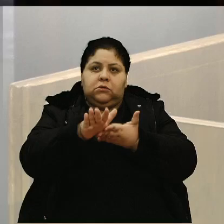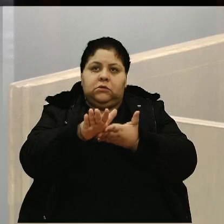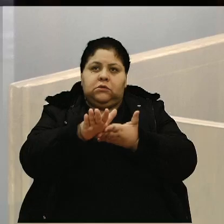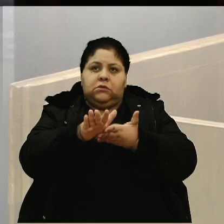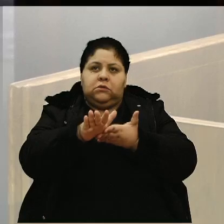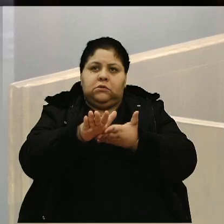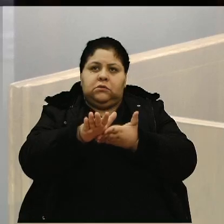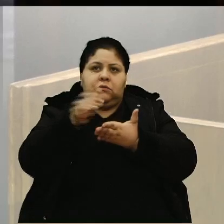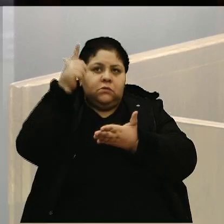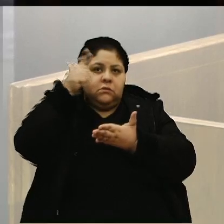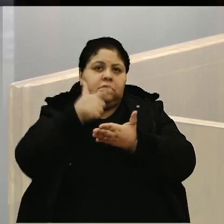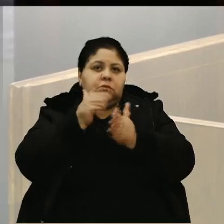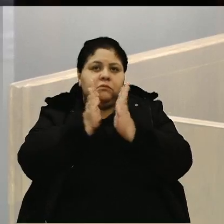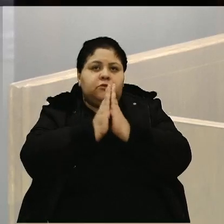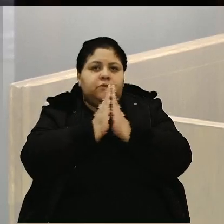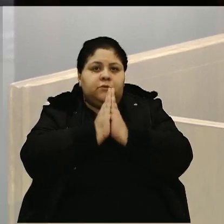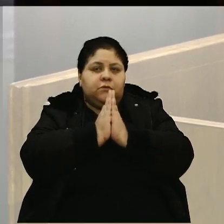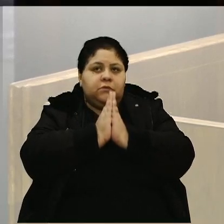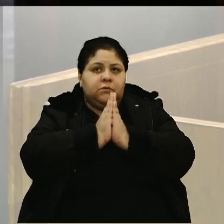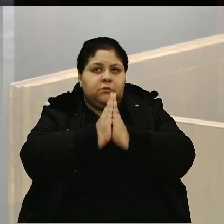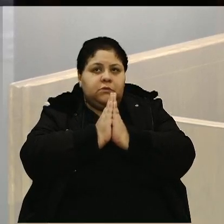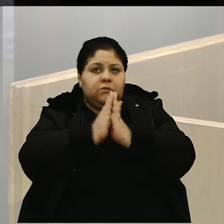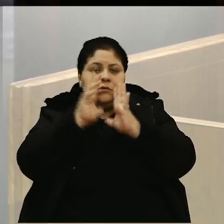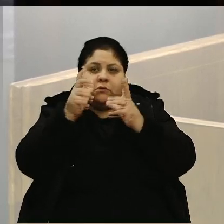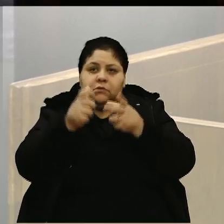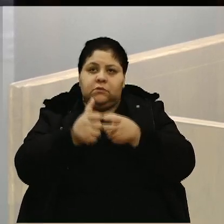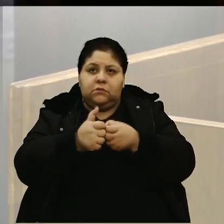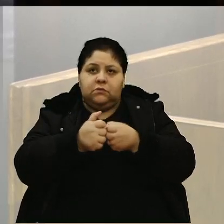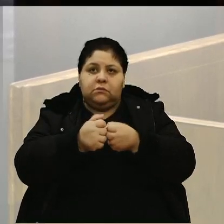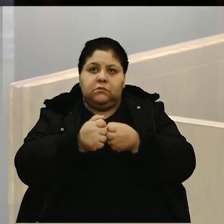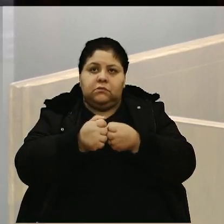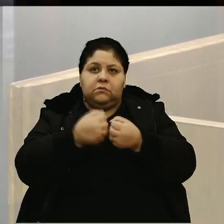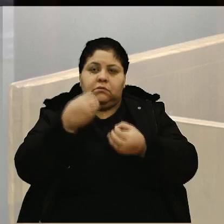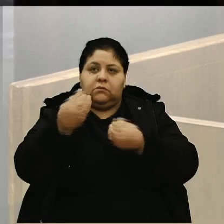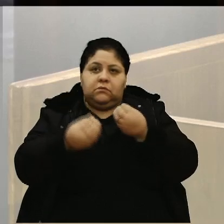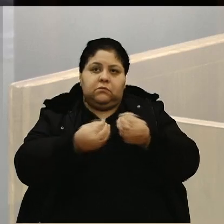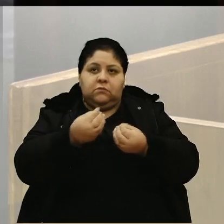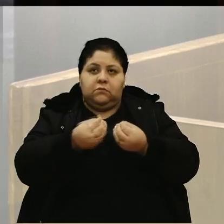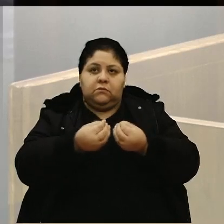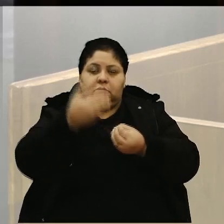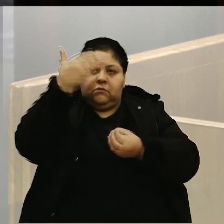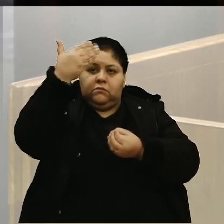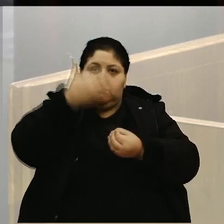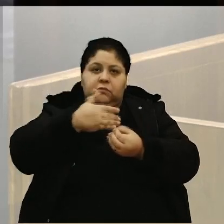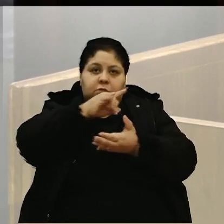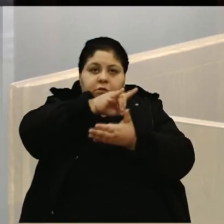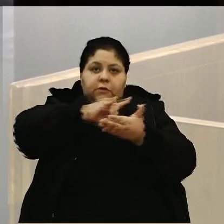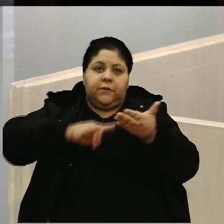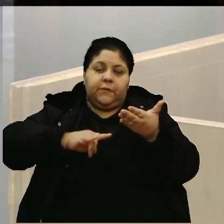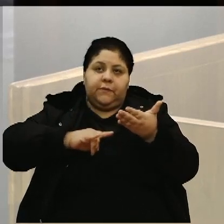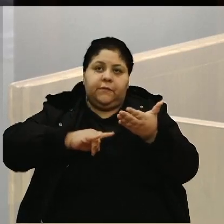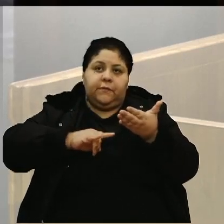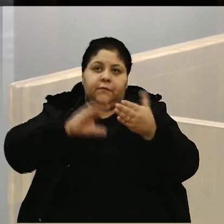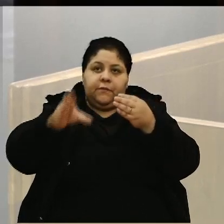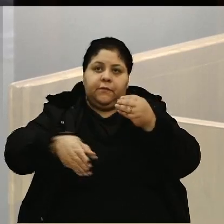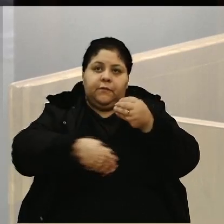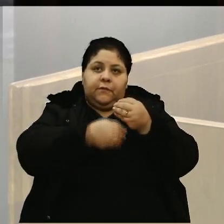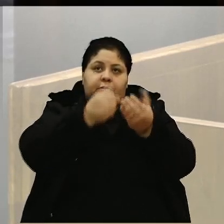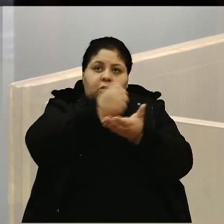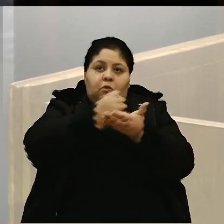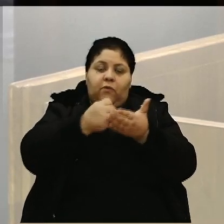Lucas, por favor. Tudo conforme se comprova com minuta de termo aditivo de contrato em